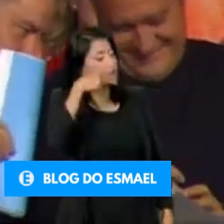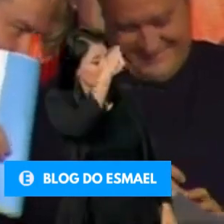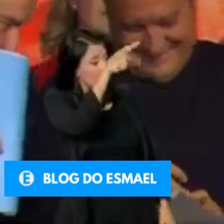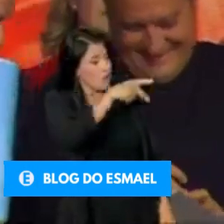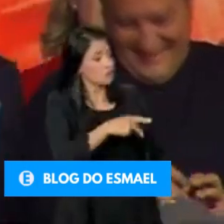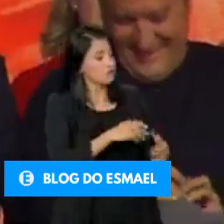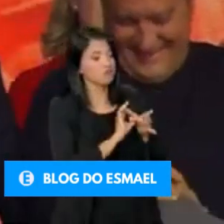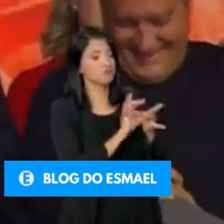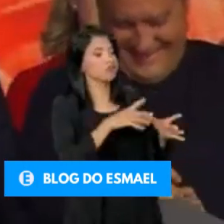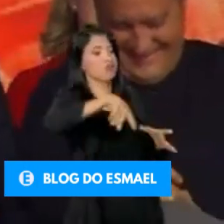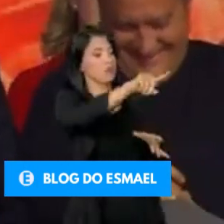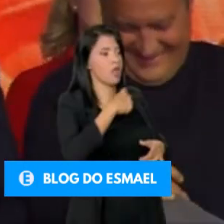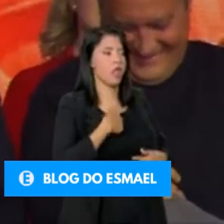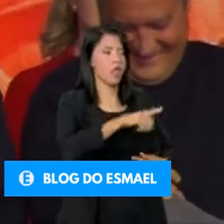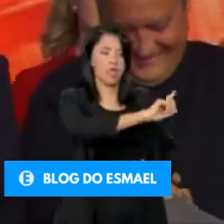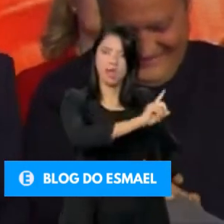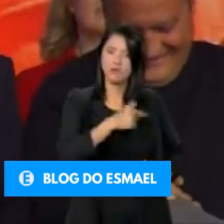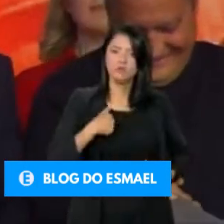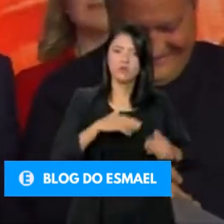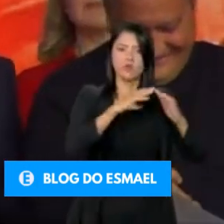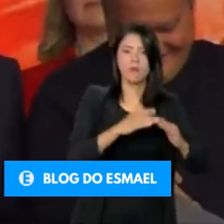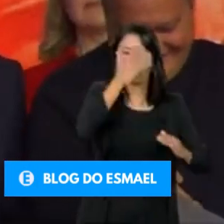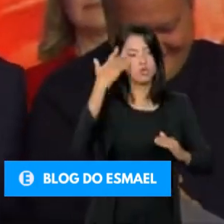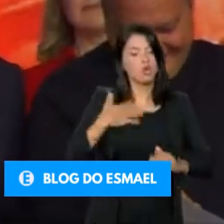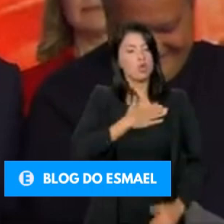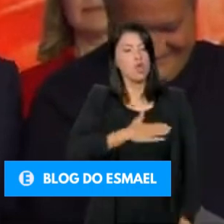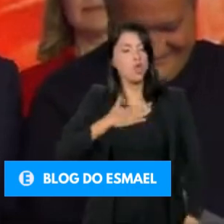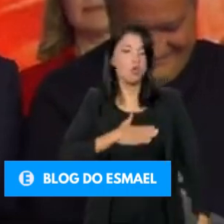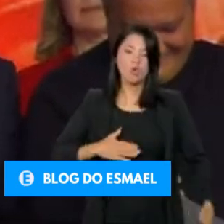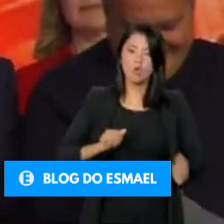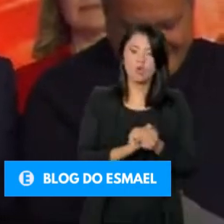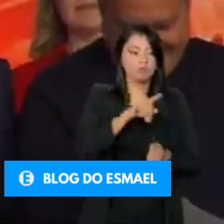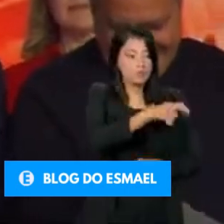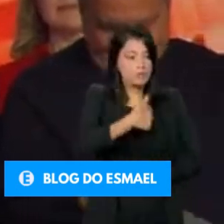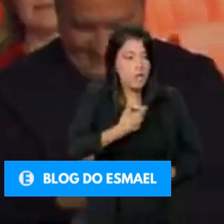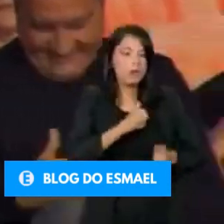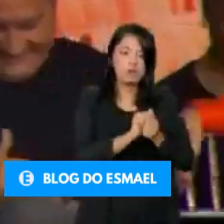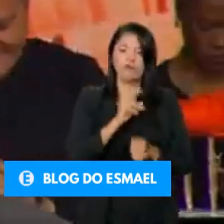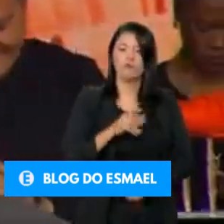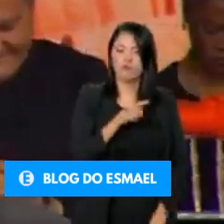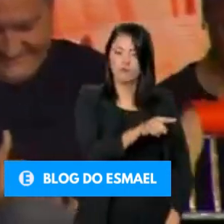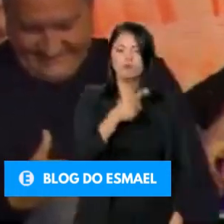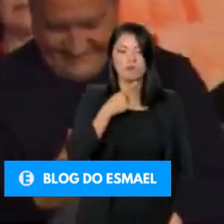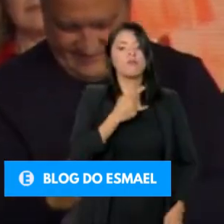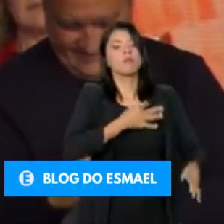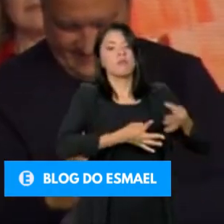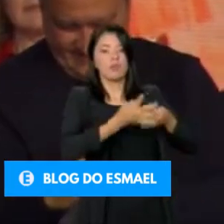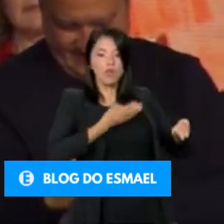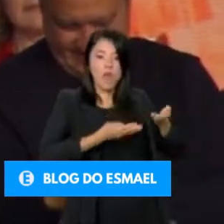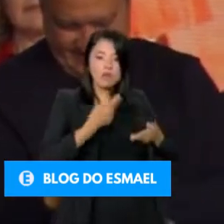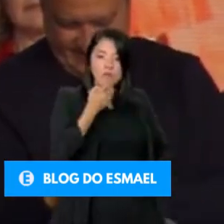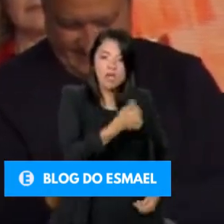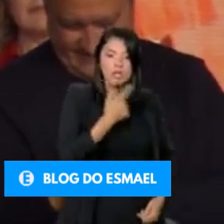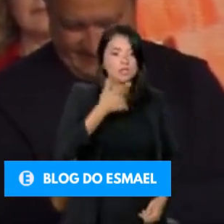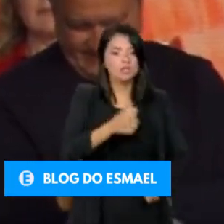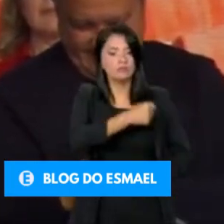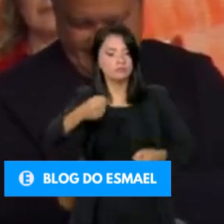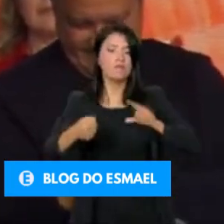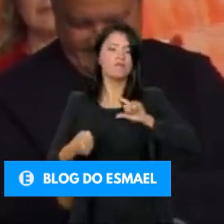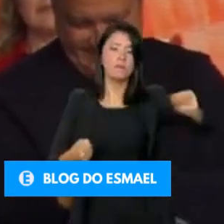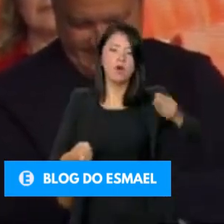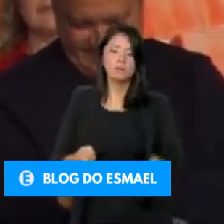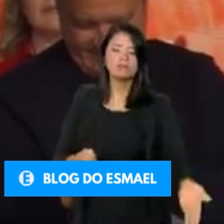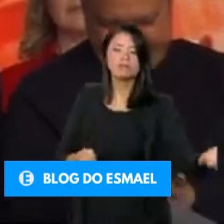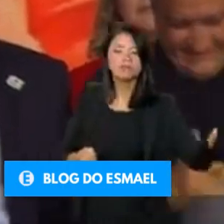quem você quiser. Eu só moro com alguém que eu gosto. Se você quiser que eu viva com você, me trate bem. Senão, abra a porta e vai